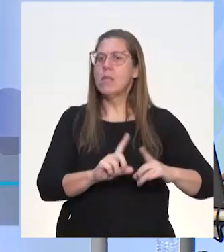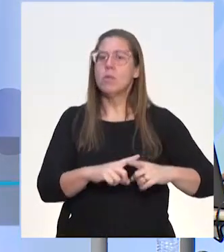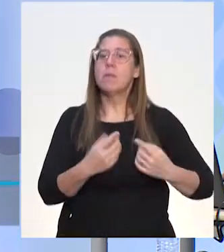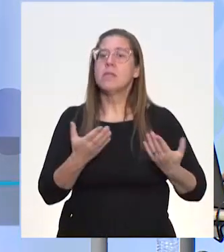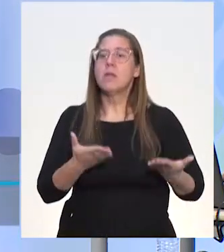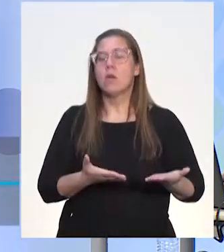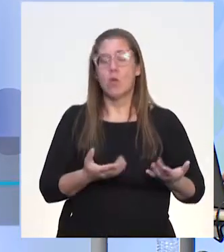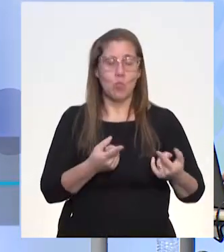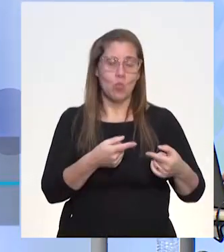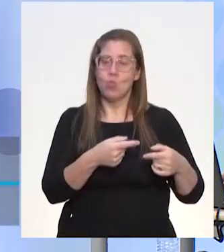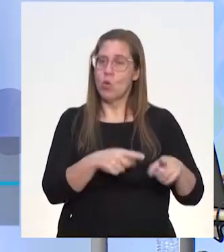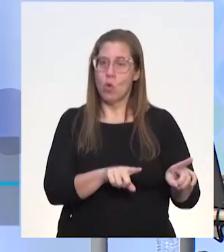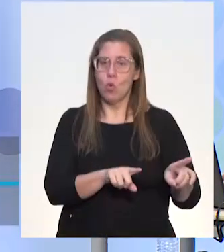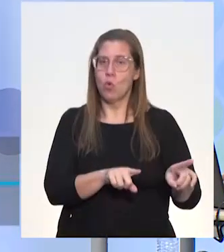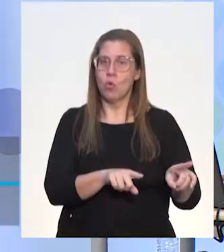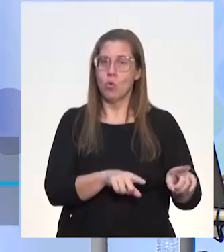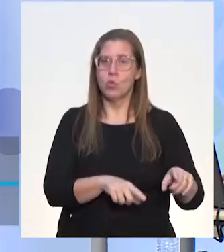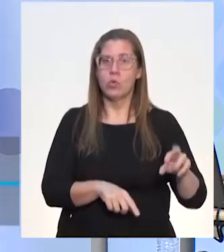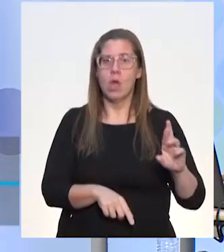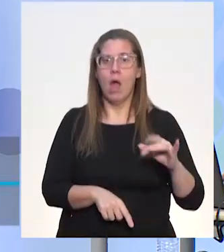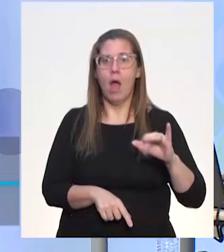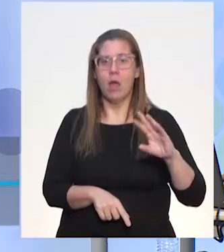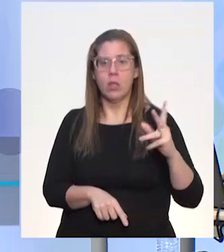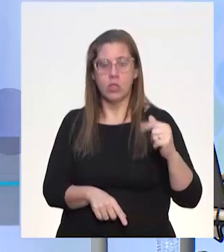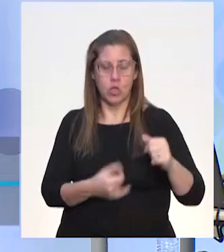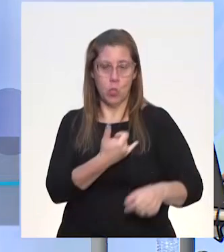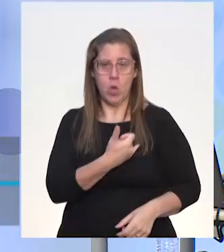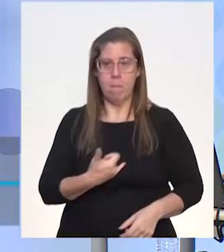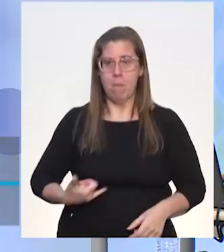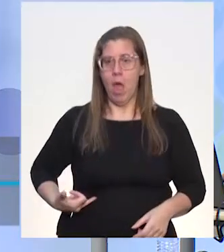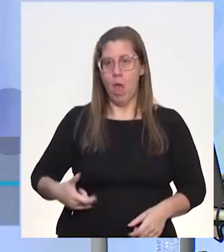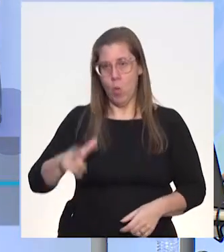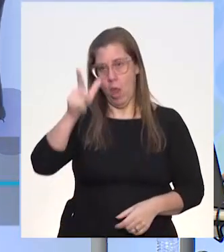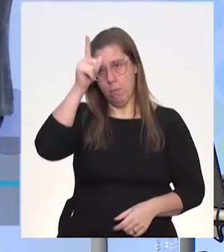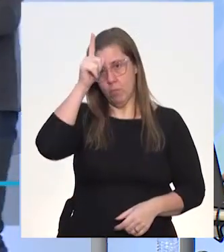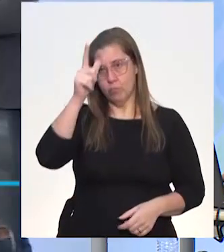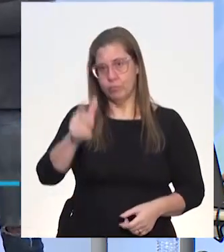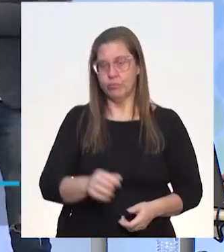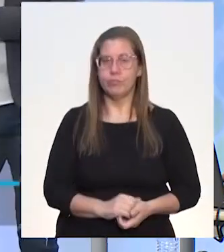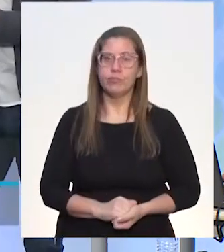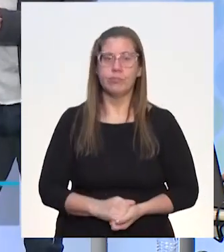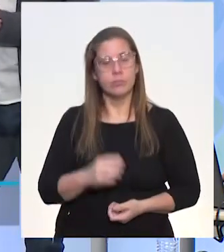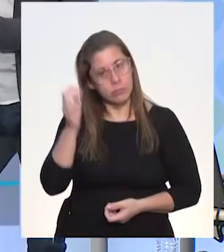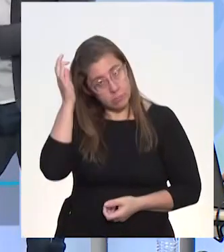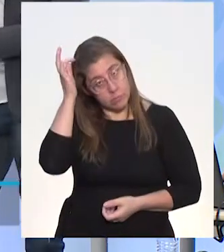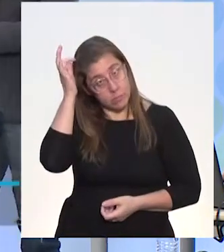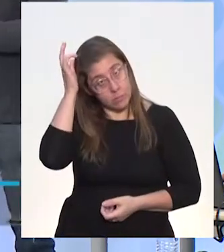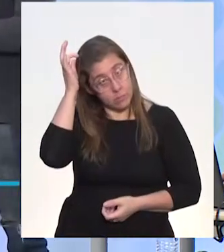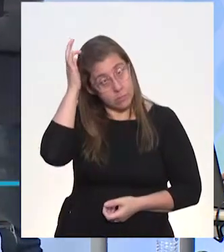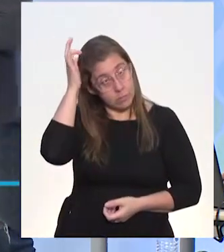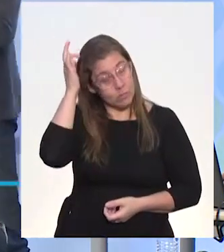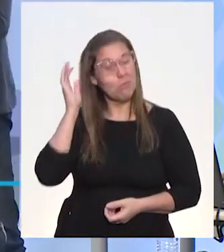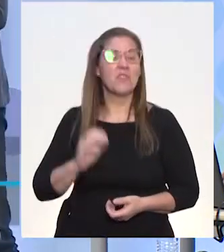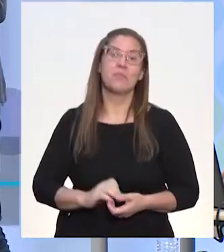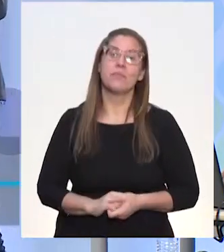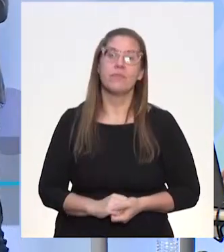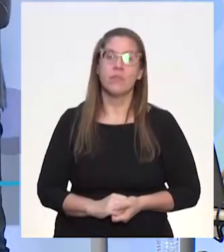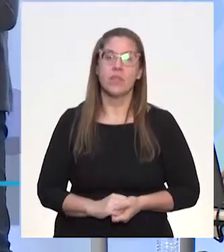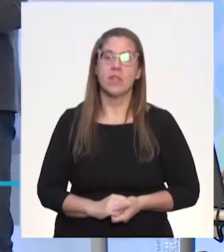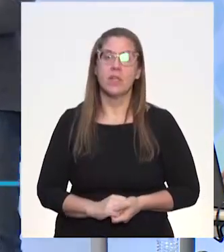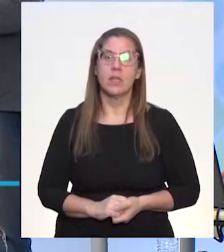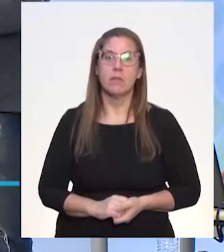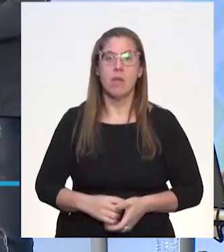é contra o Reich, contra o Império Alemão. Vamos trocar aqui, o próximo, por gentileza.